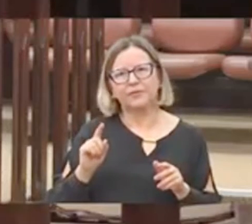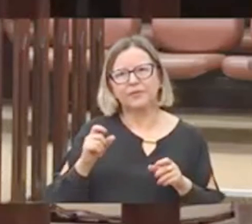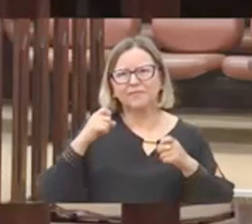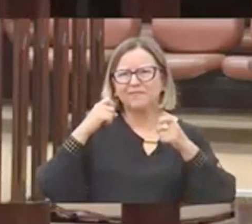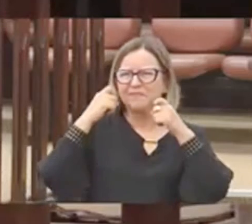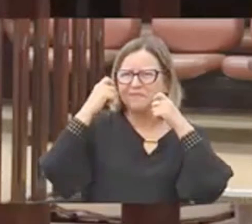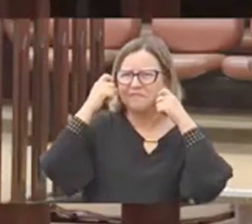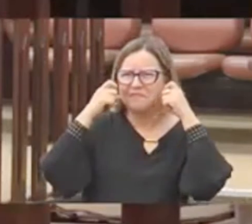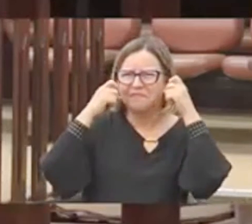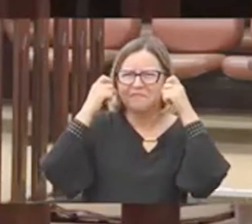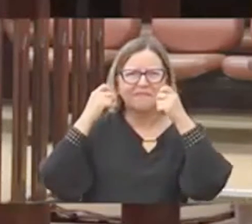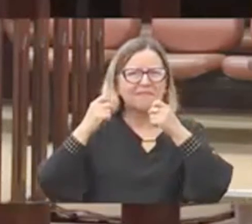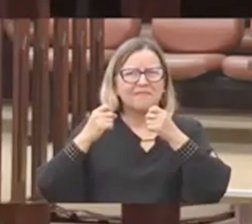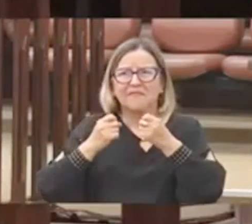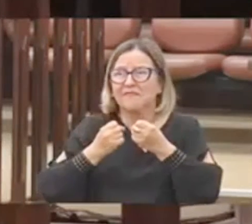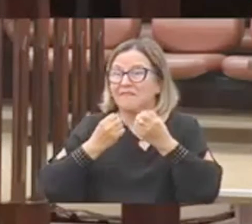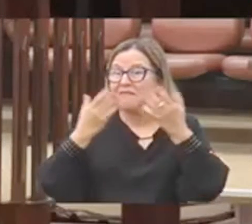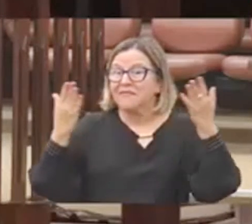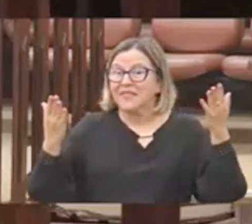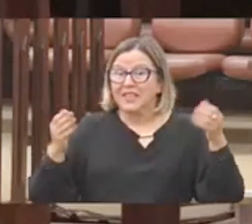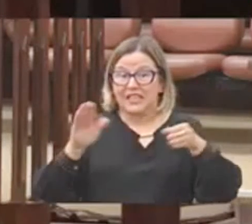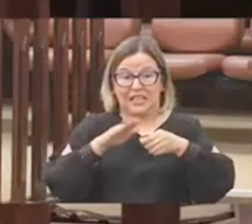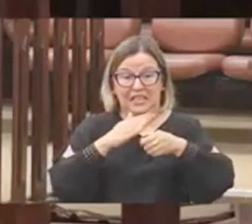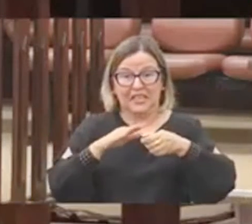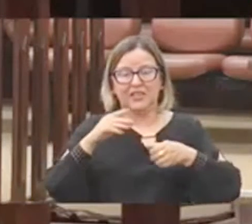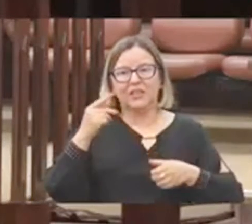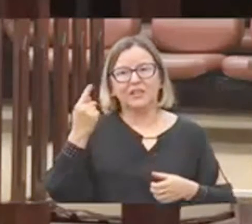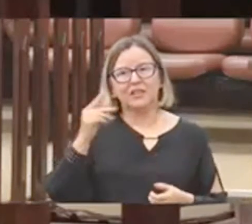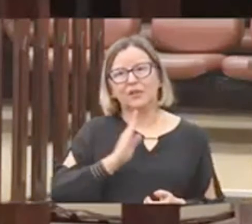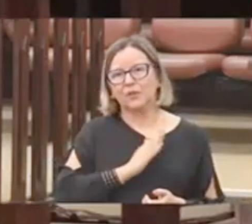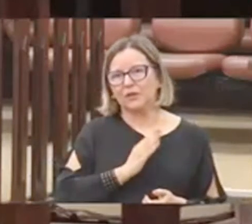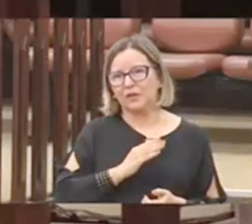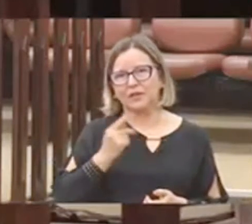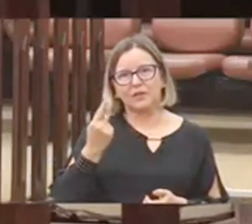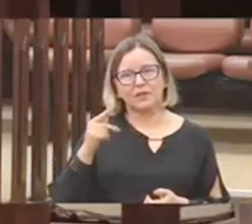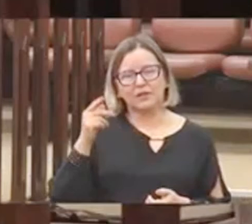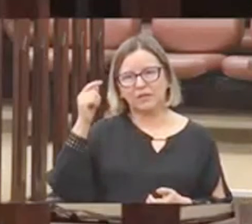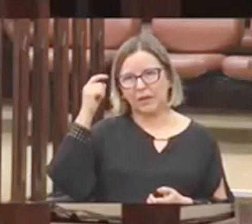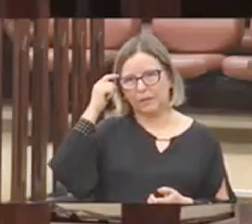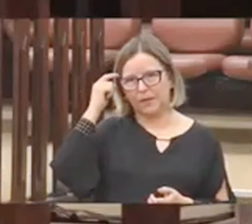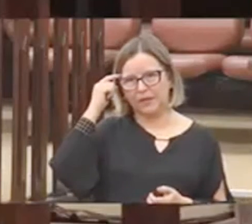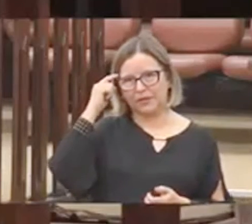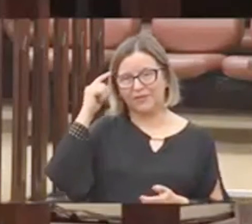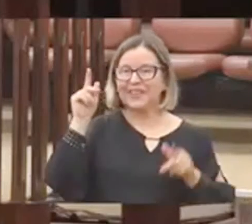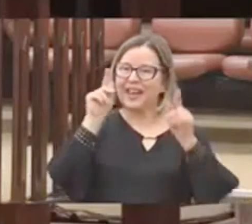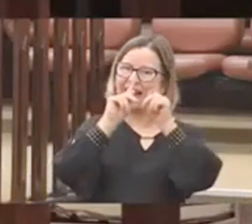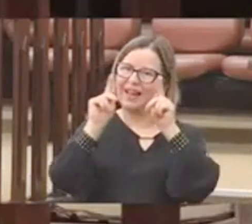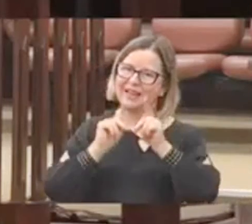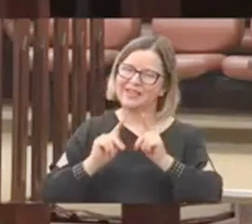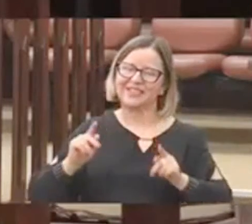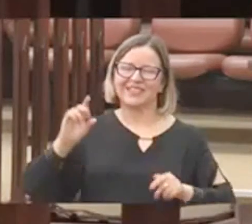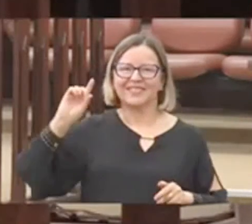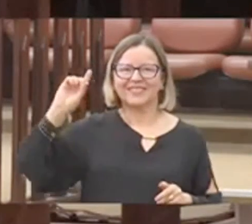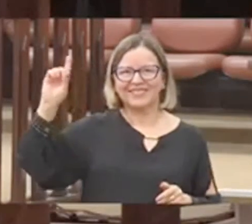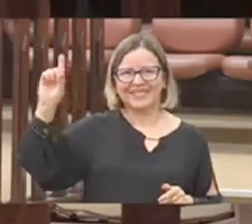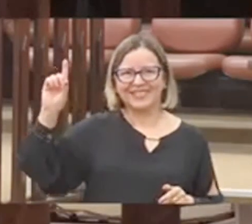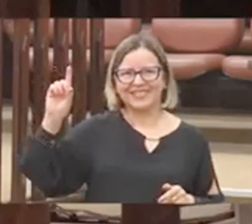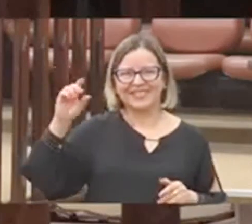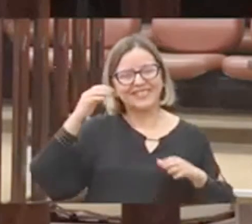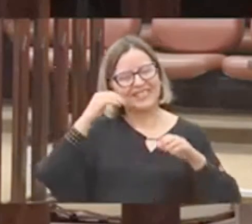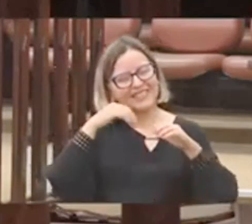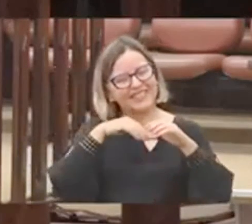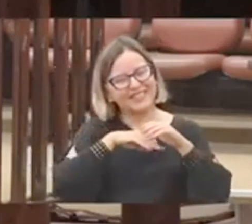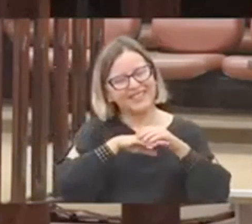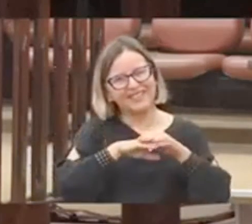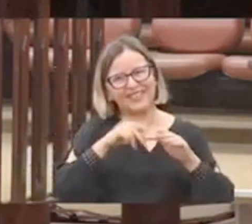Para que aquilo não venha preencher o seu coração e a sua mente. A paz de Deus é que vai guardar o